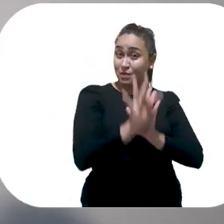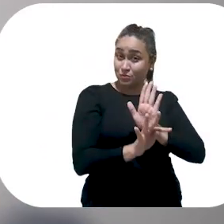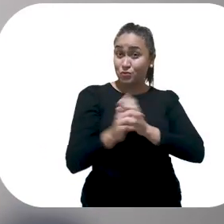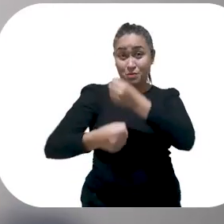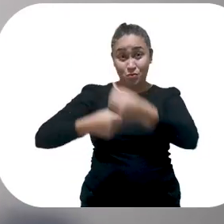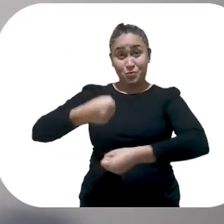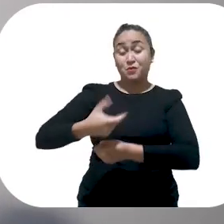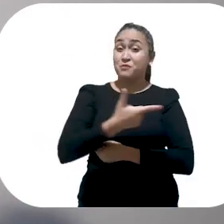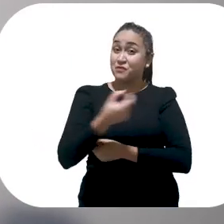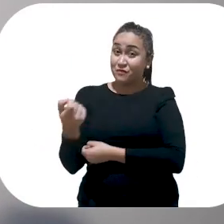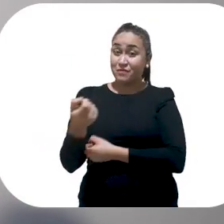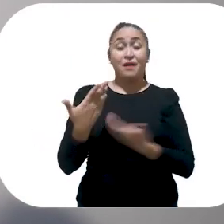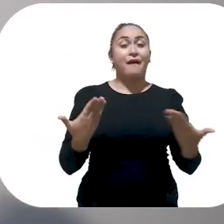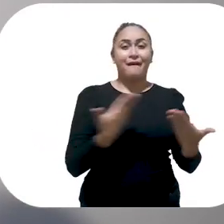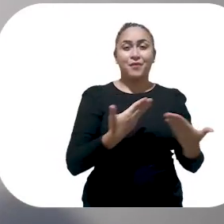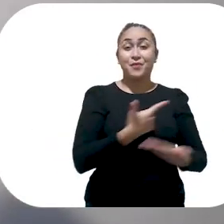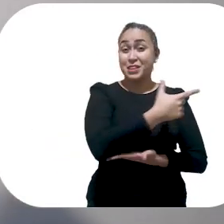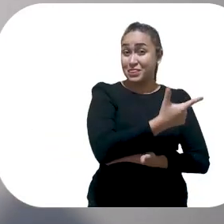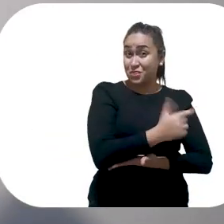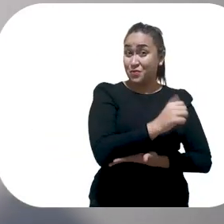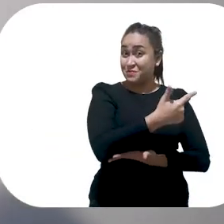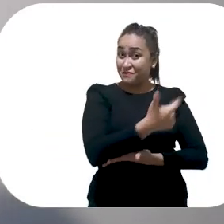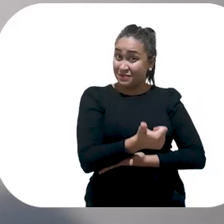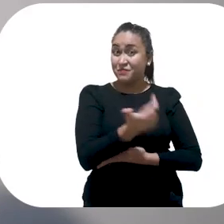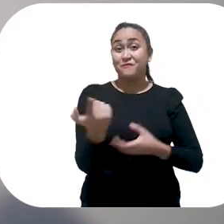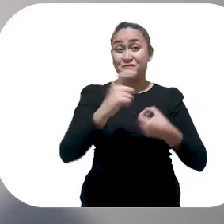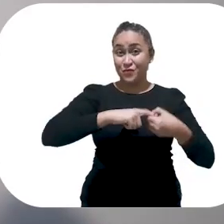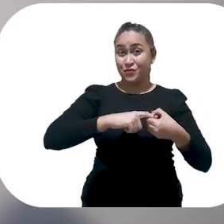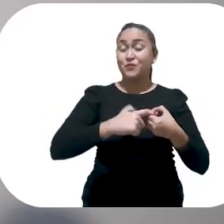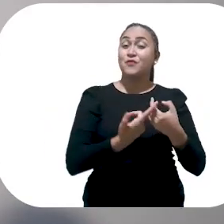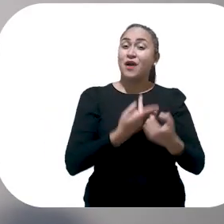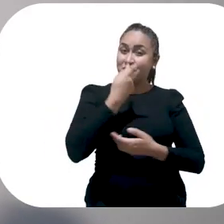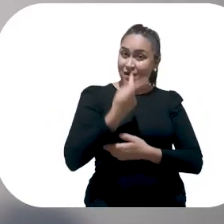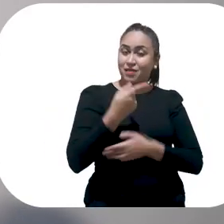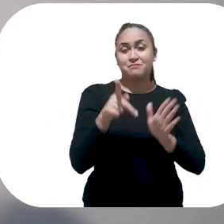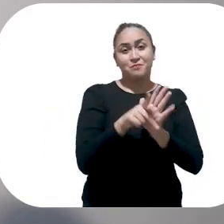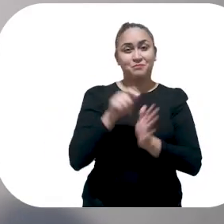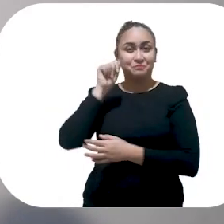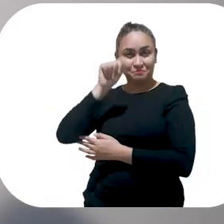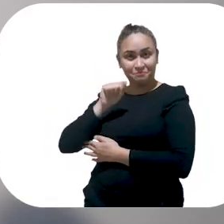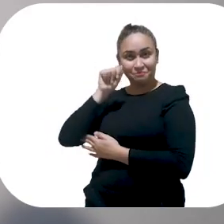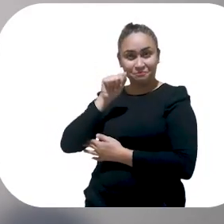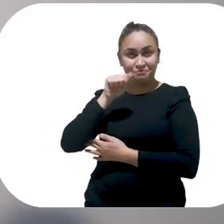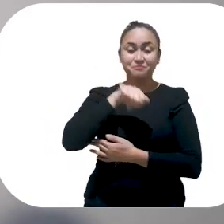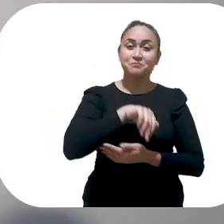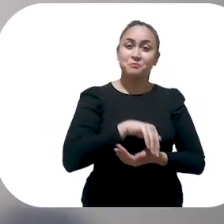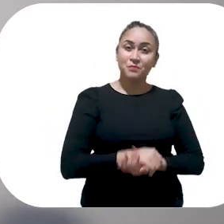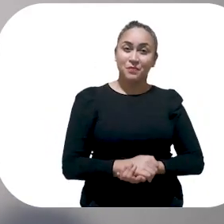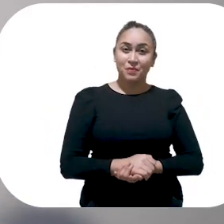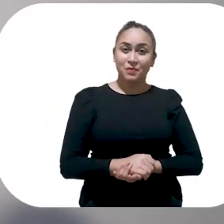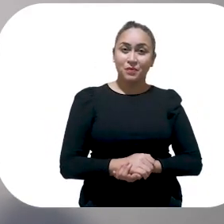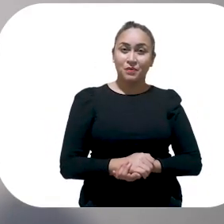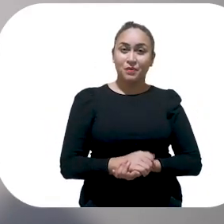e introduzimos agora, em 2021, as falas de atores, né? Para dar